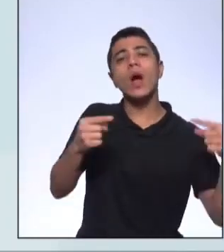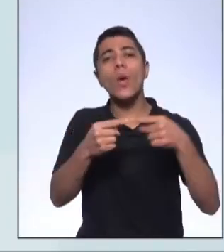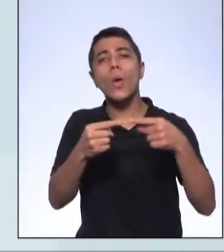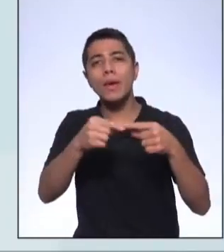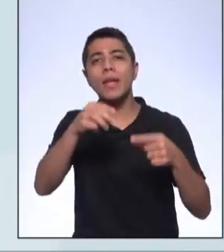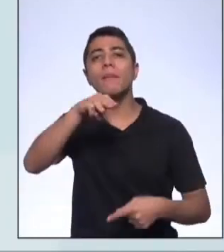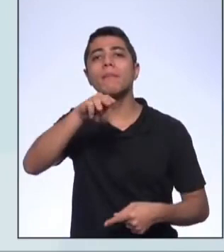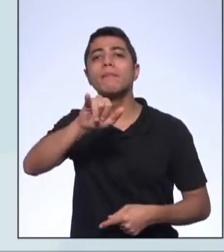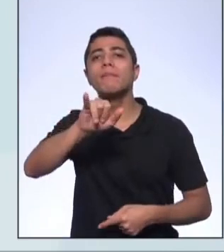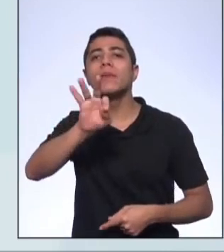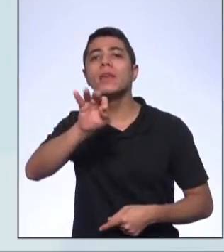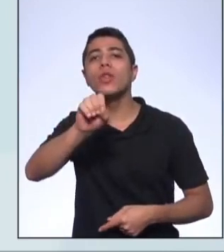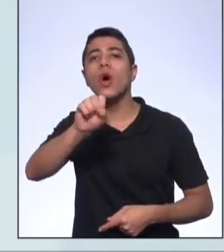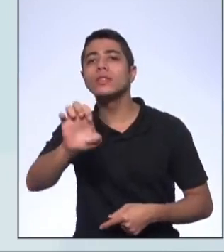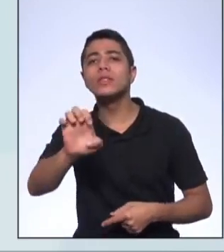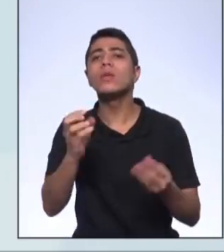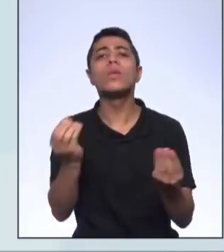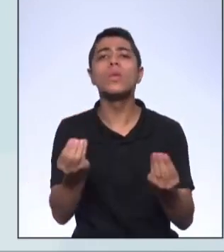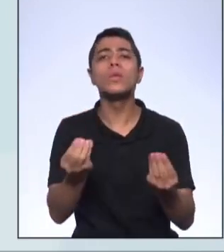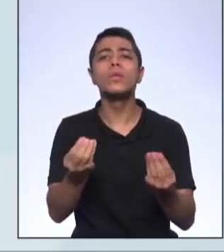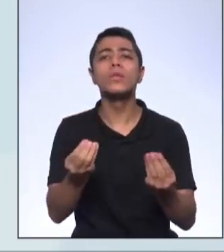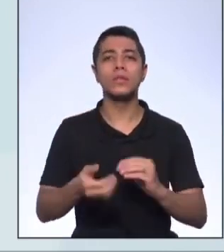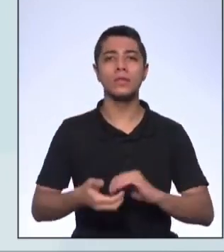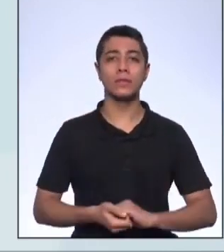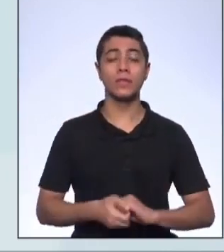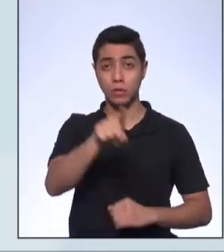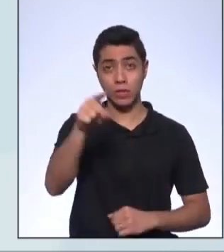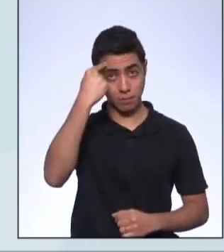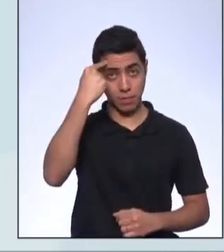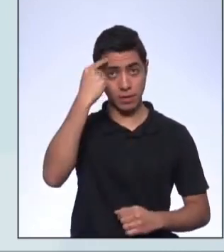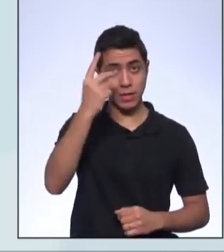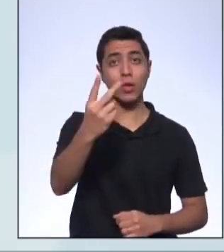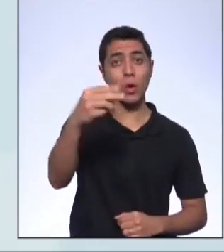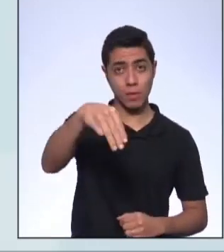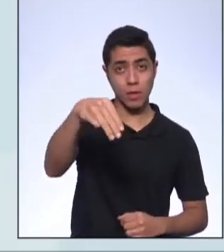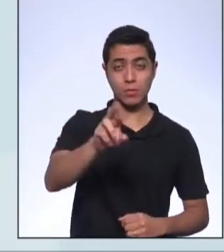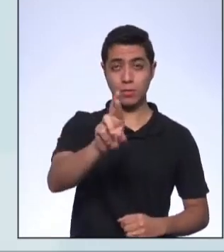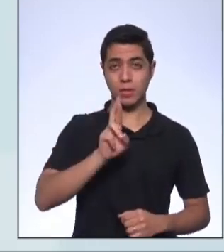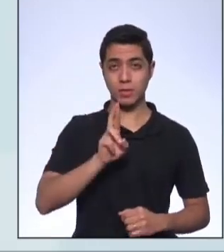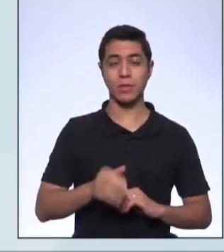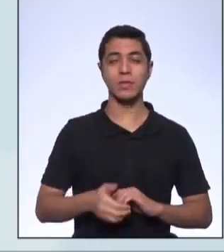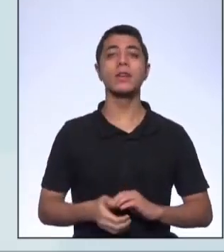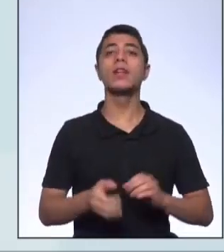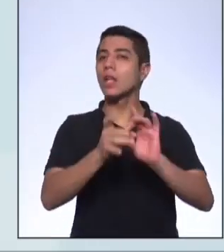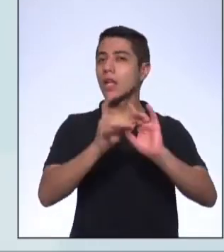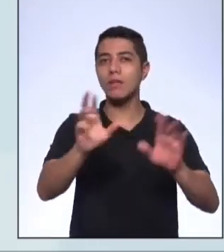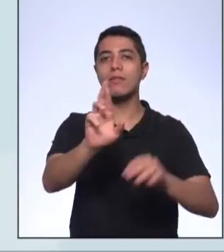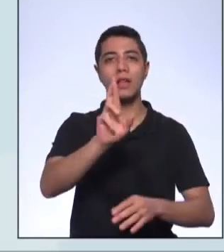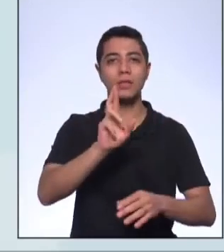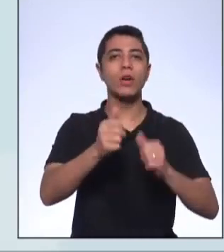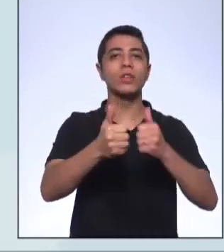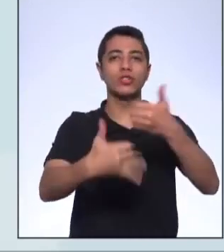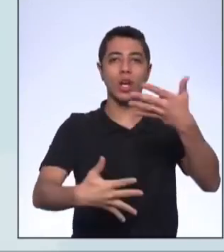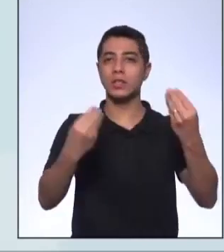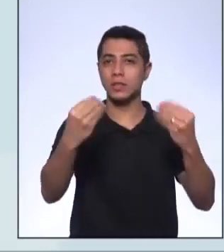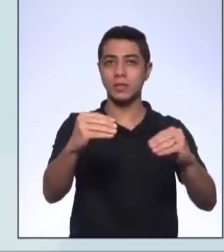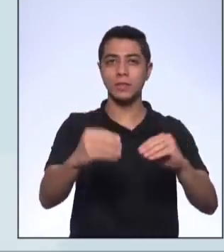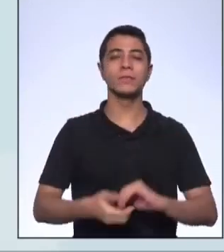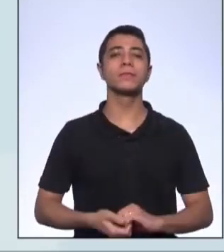processo mitótico, se existe? Pensem aí um pouquinho. 2 minutinhos. Podem responder pelo chat, ok?